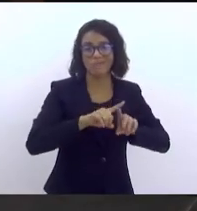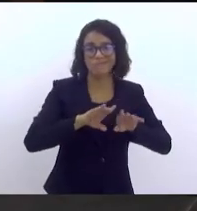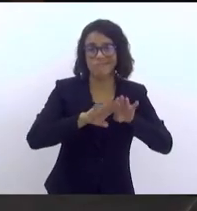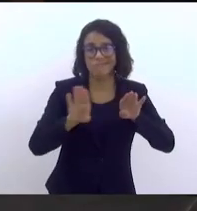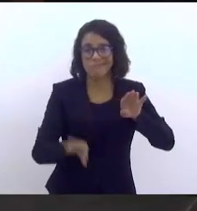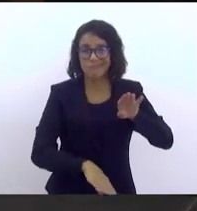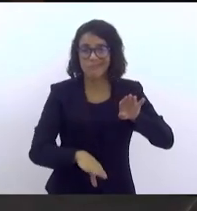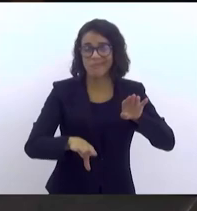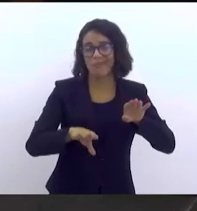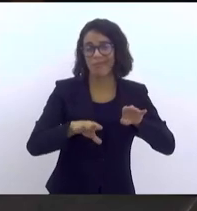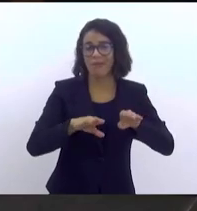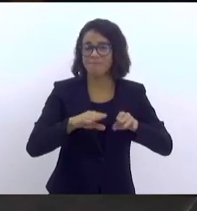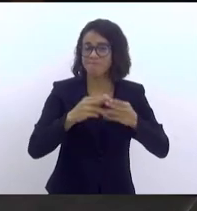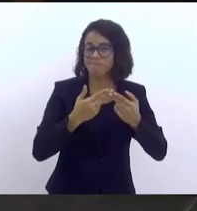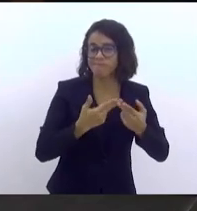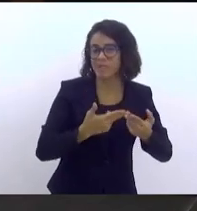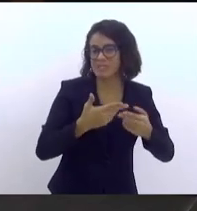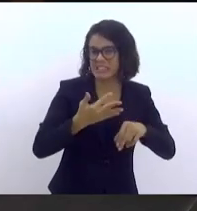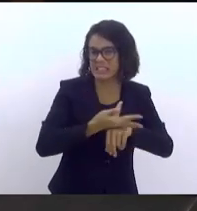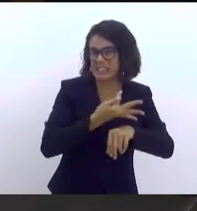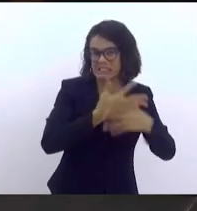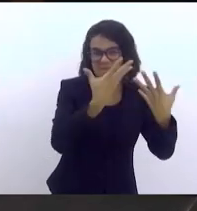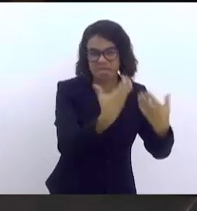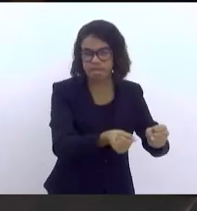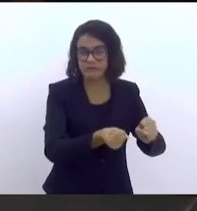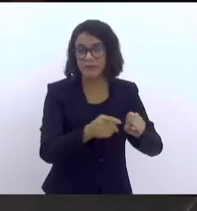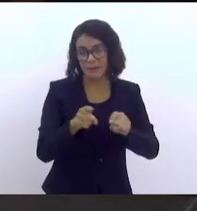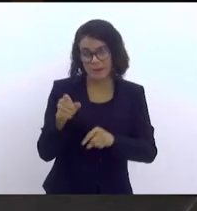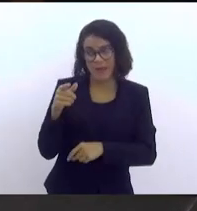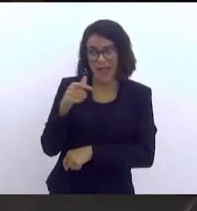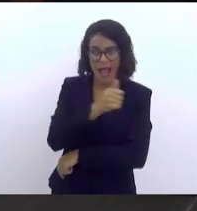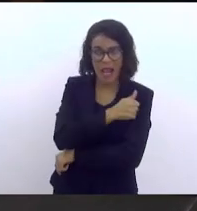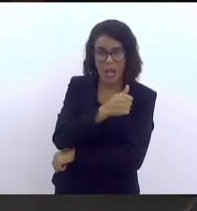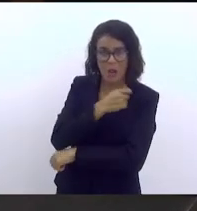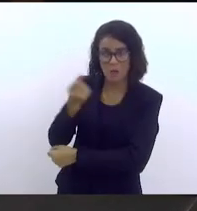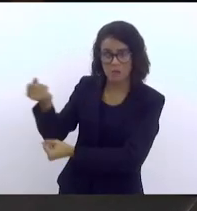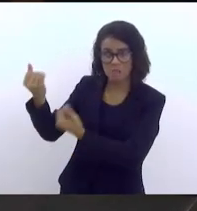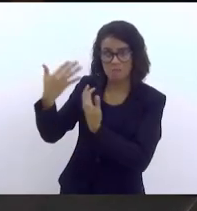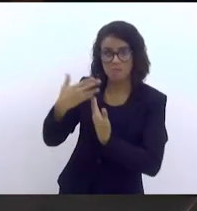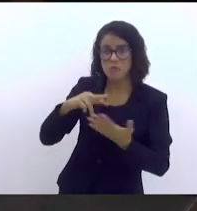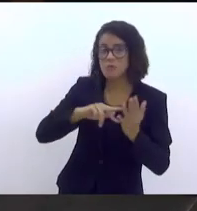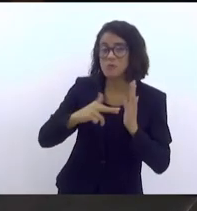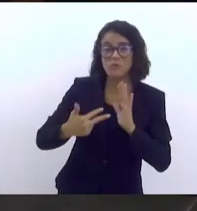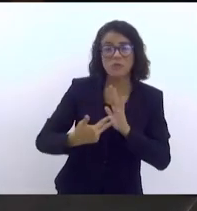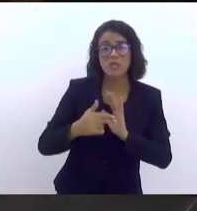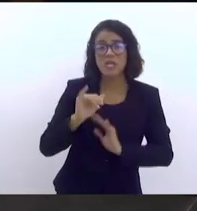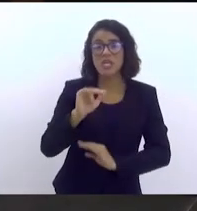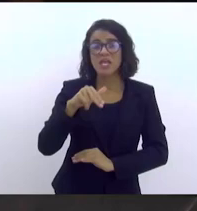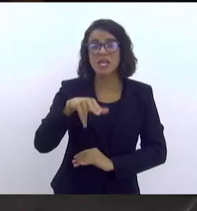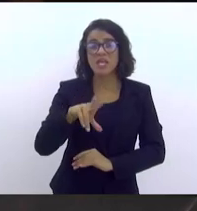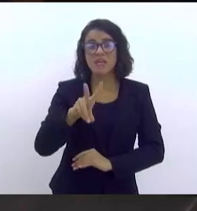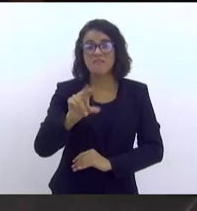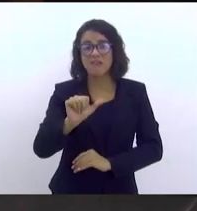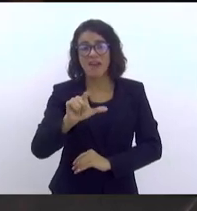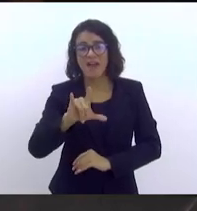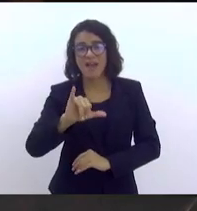intolerância a diferença né Pérola me trouxe aqui o significado pela invalidação